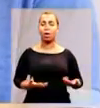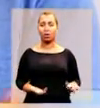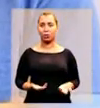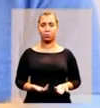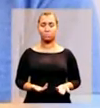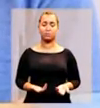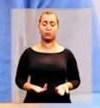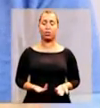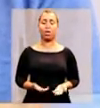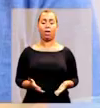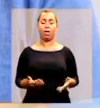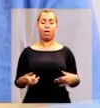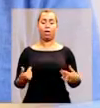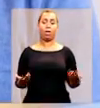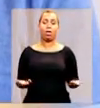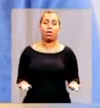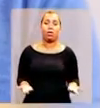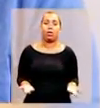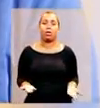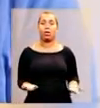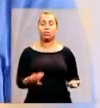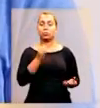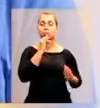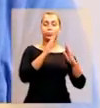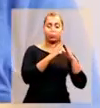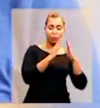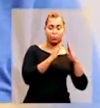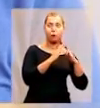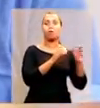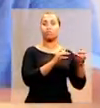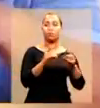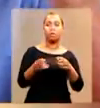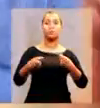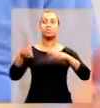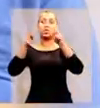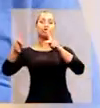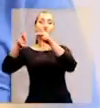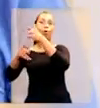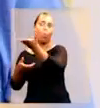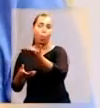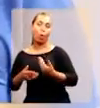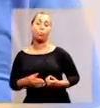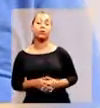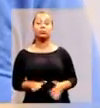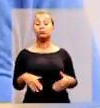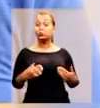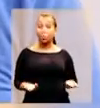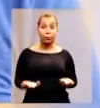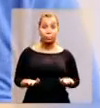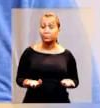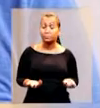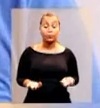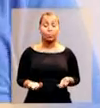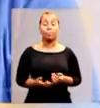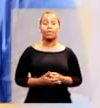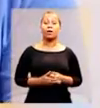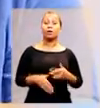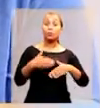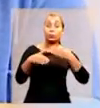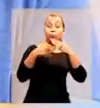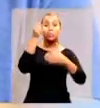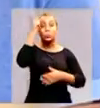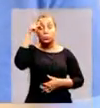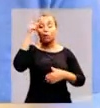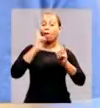a gente não consegue ter nossos armazéns, porque precisa ser os shopping centers e tal. Então, assim, na